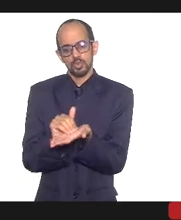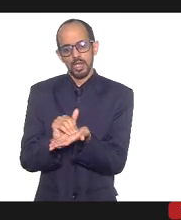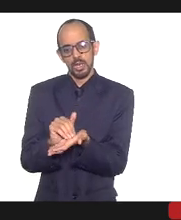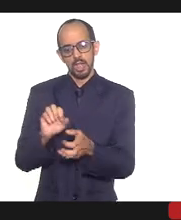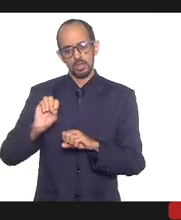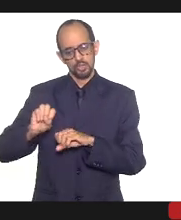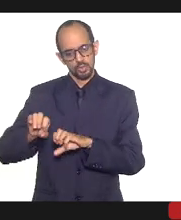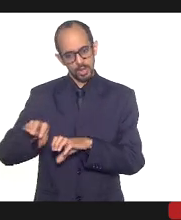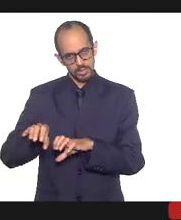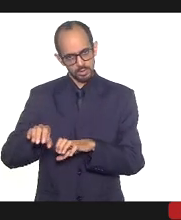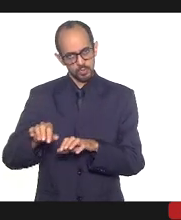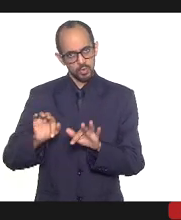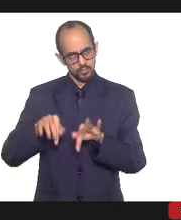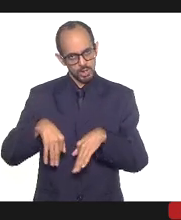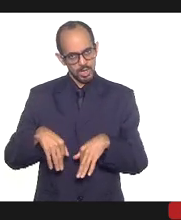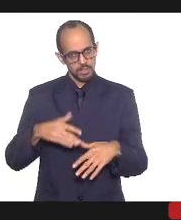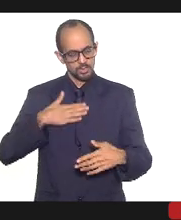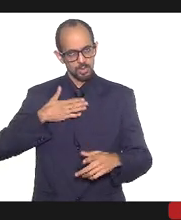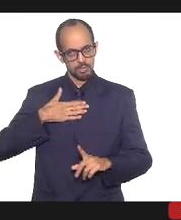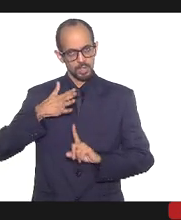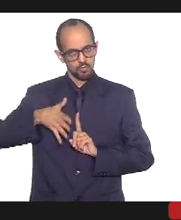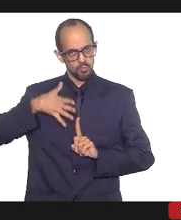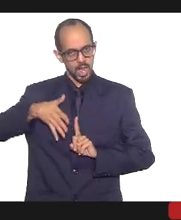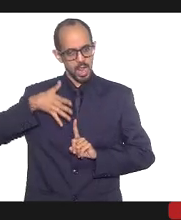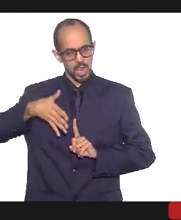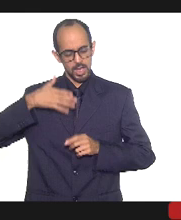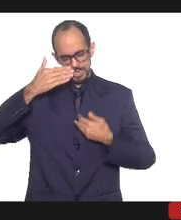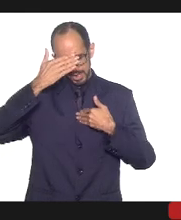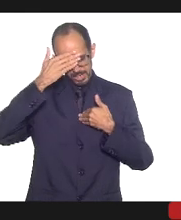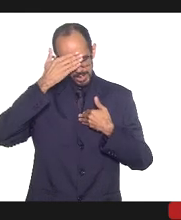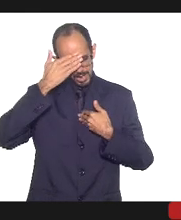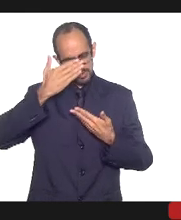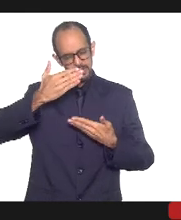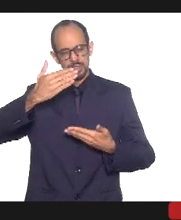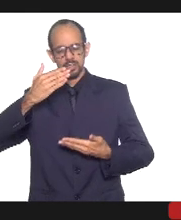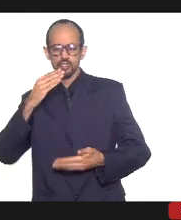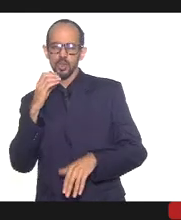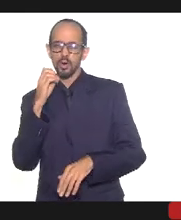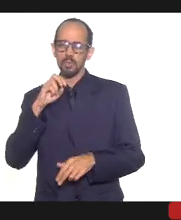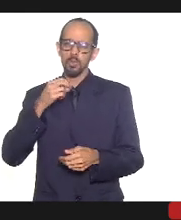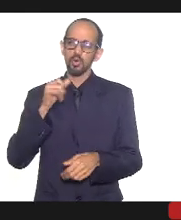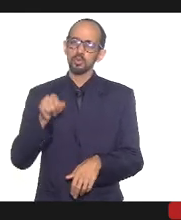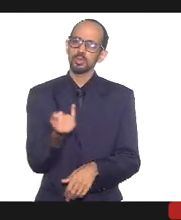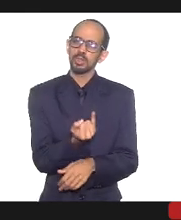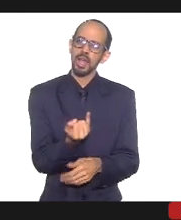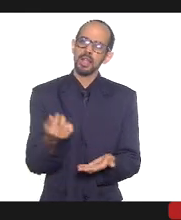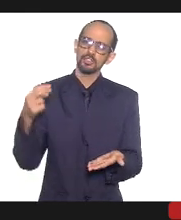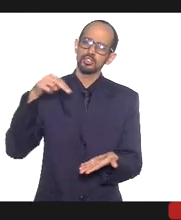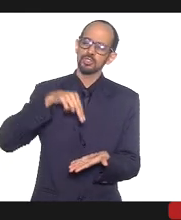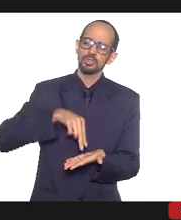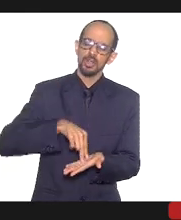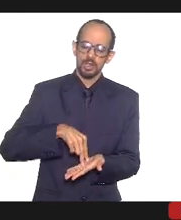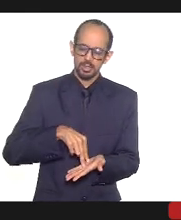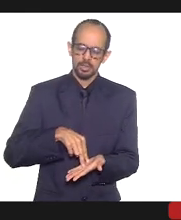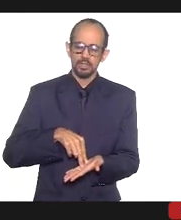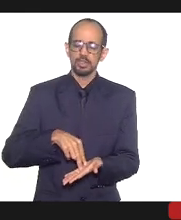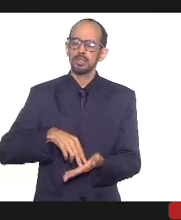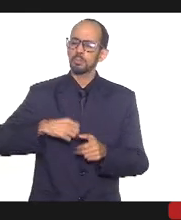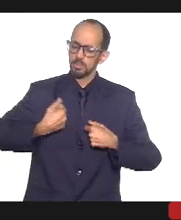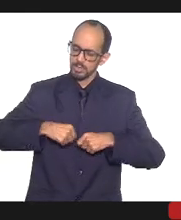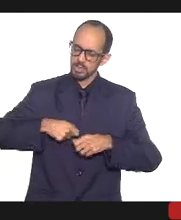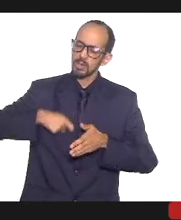Então, finalizo aqui a minha fala, agradeço muito pela oportunidade e temos que